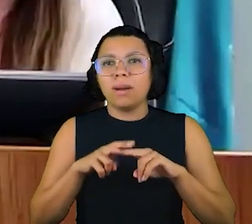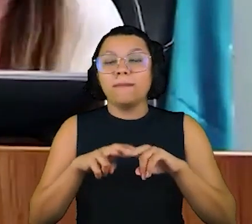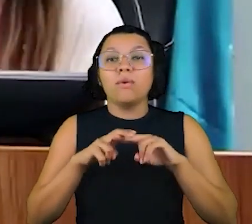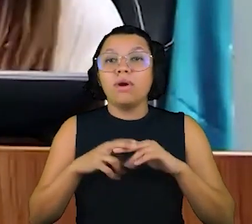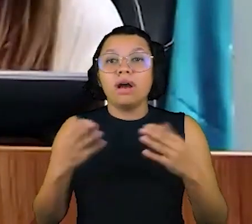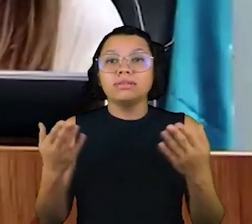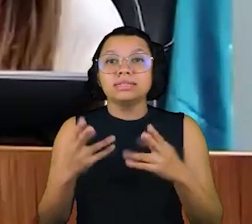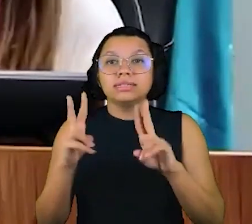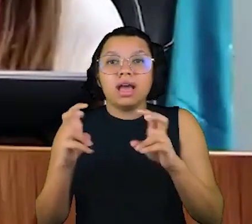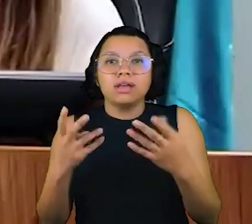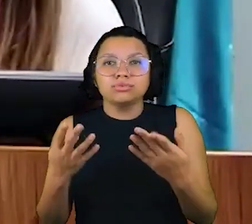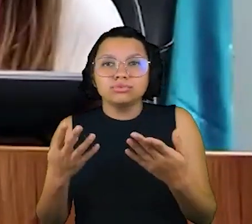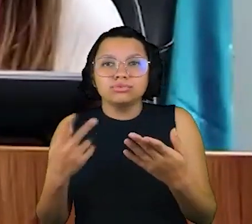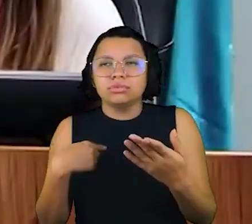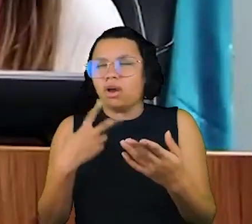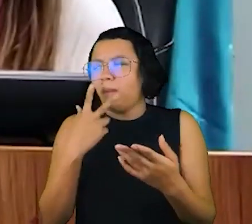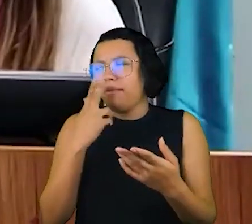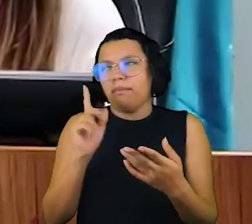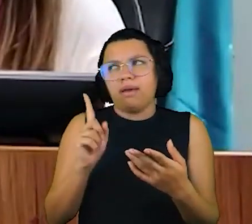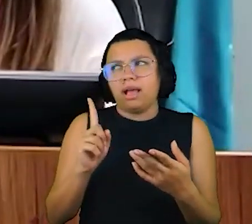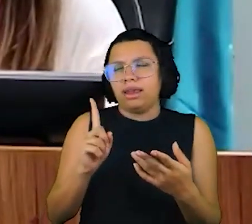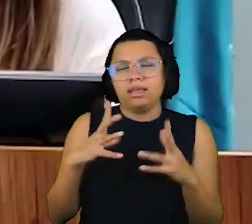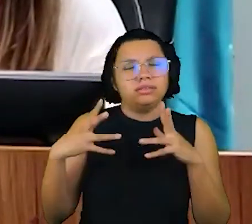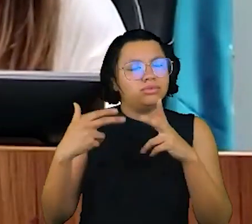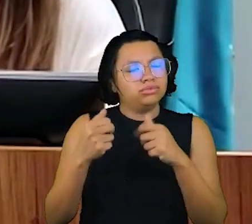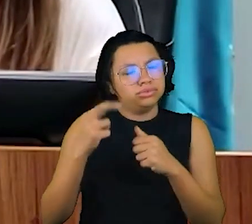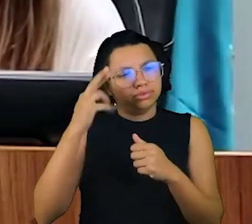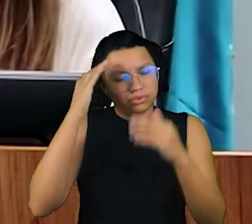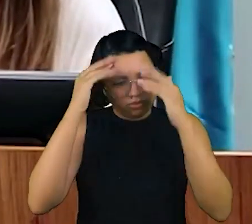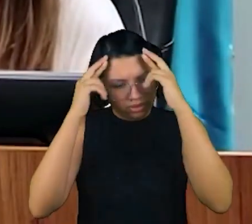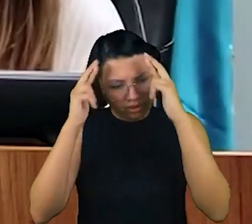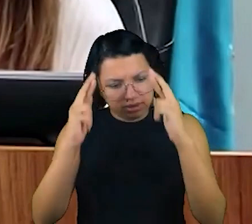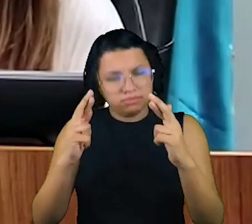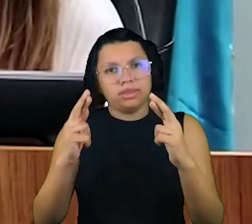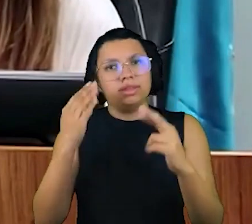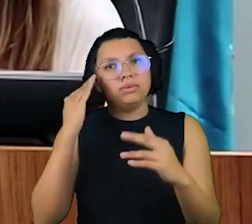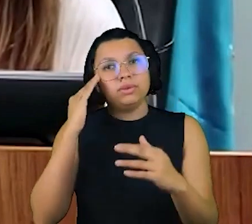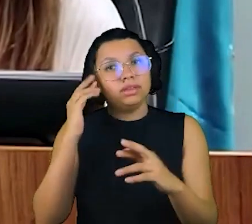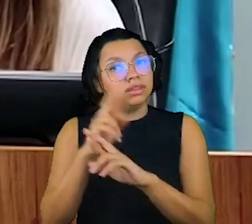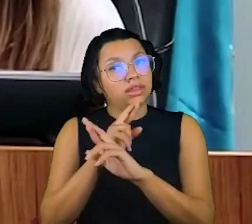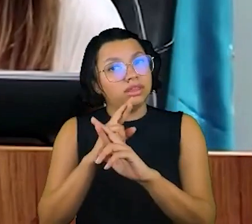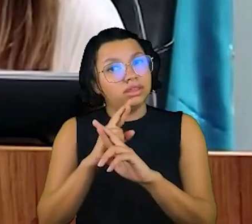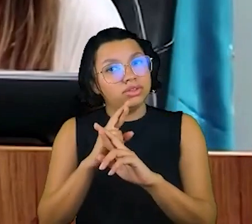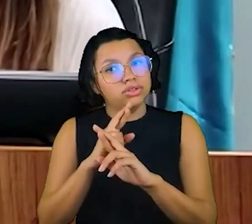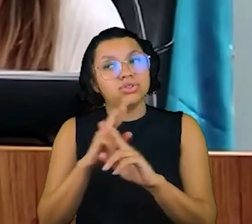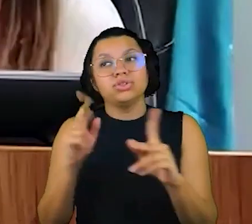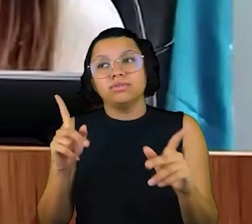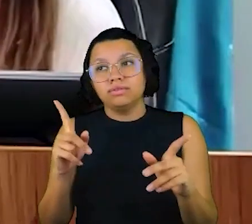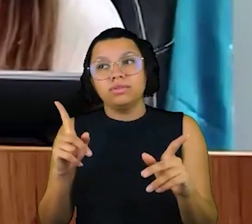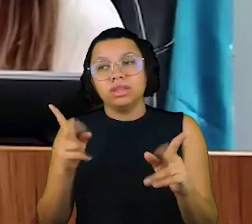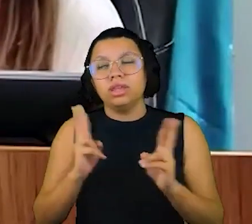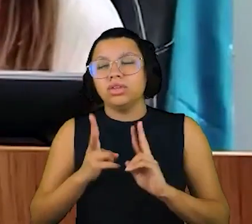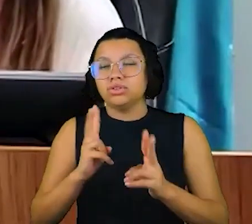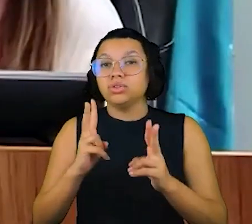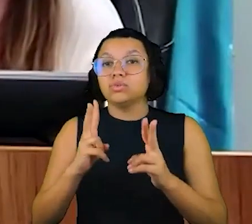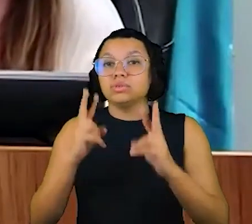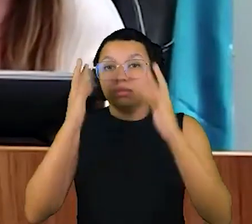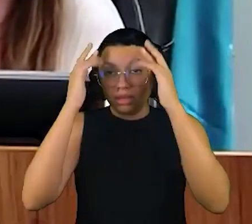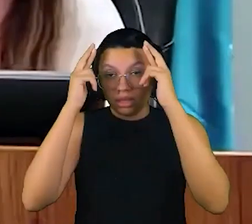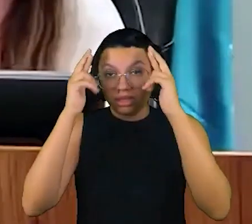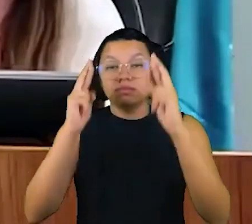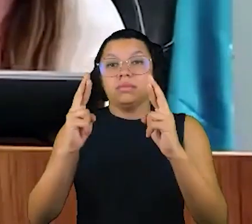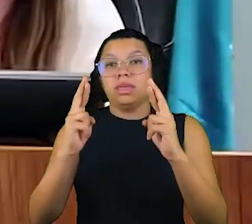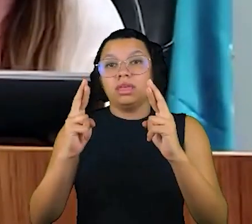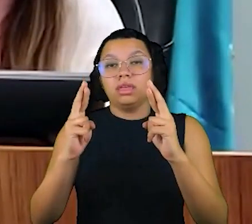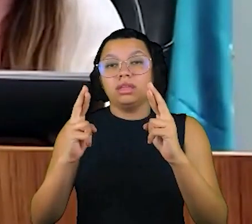em rigor, não é, me parece, com todo respeito aos que entendem em sentido contrário, nós temos que